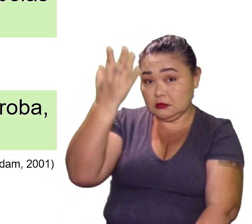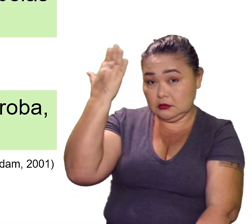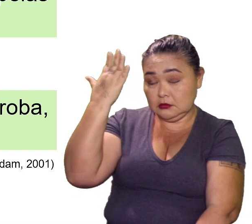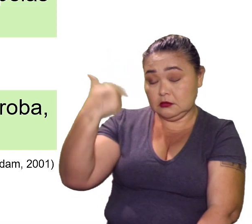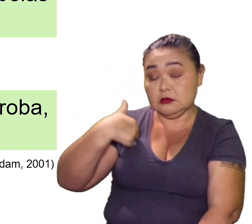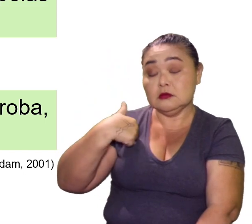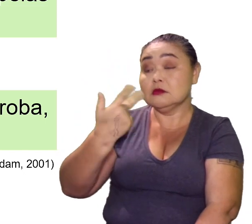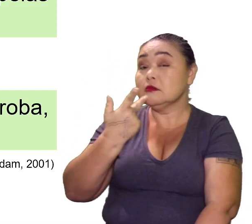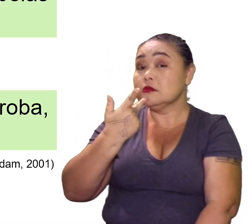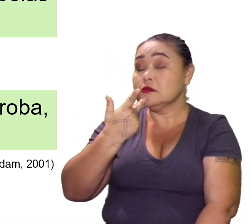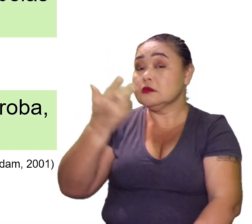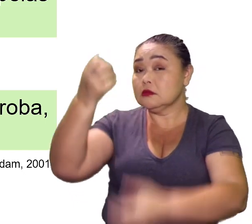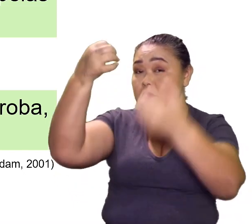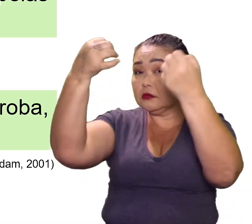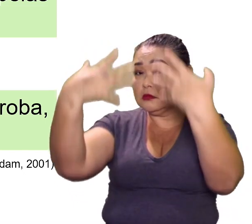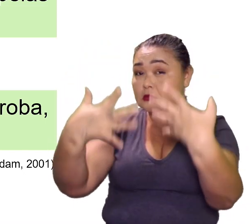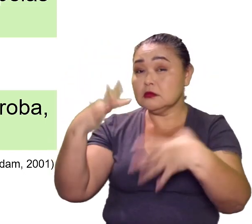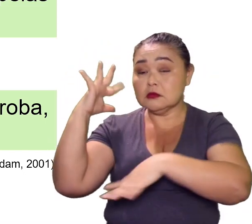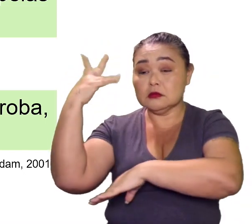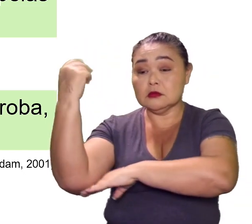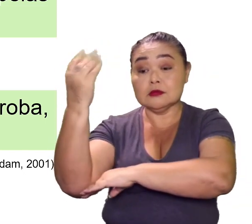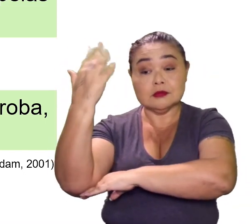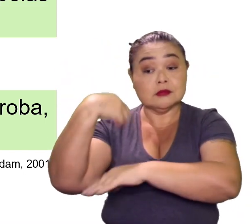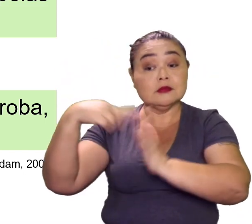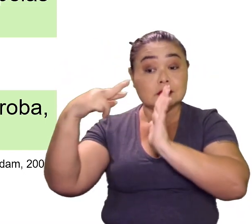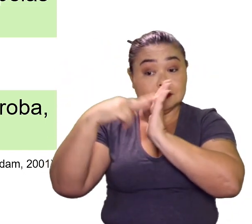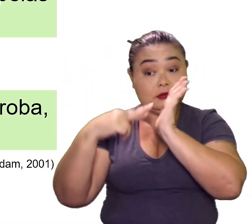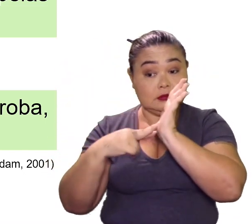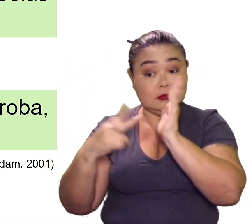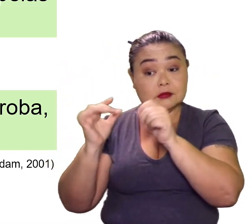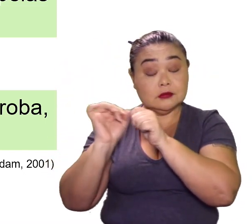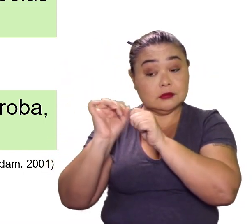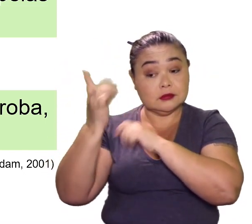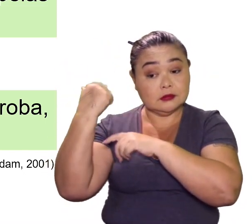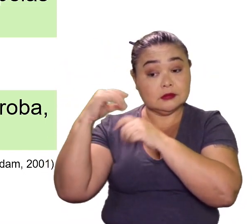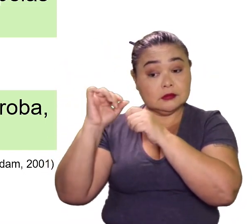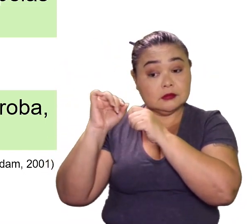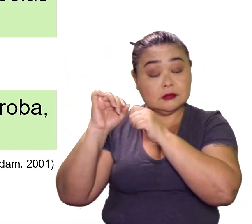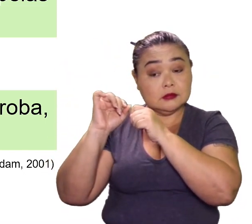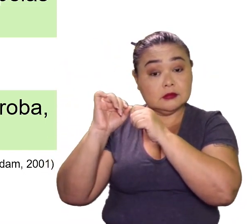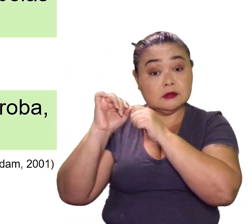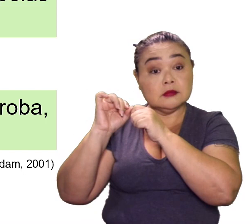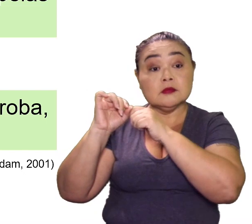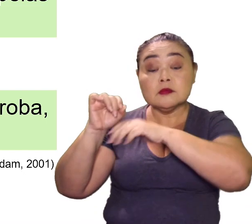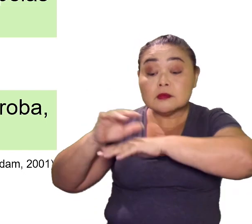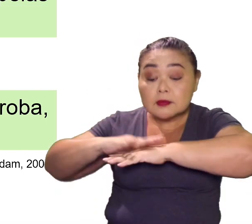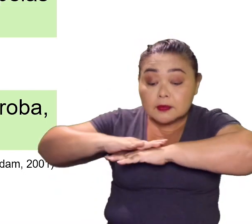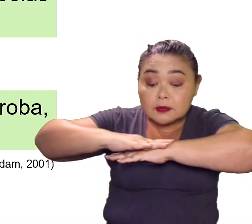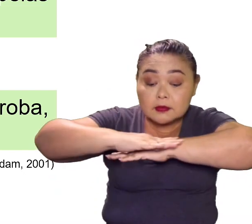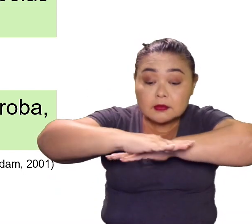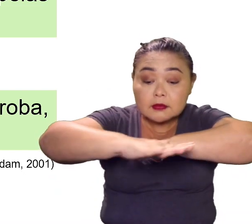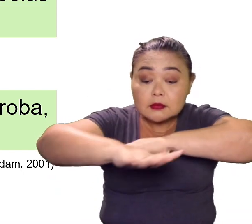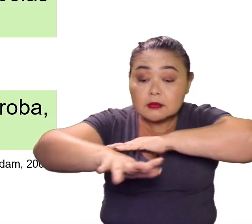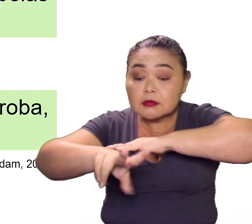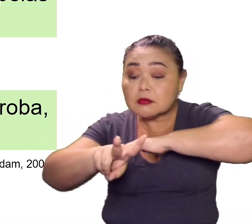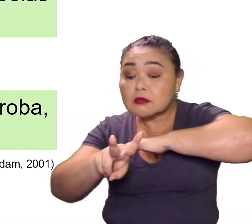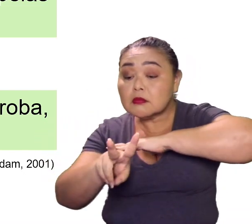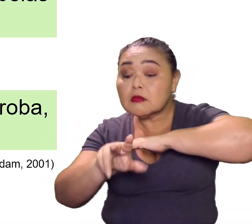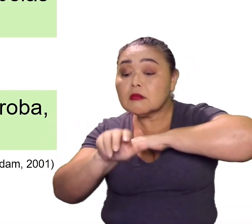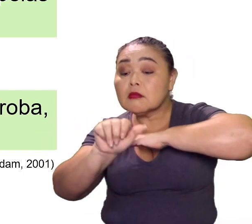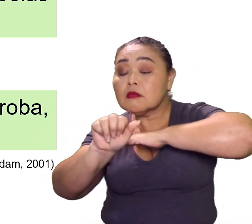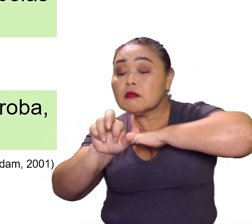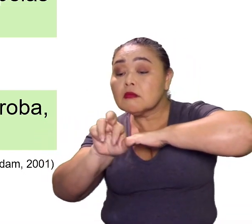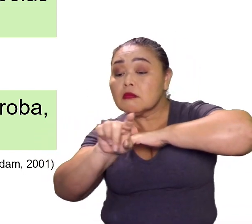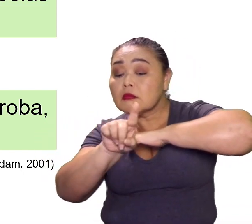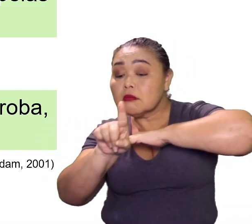sobre florestas, lá na vegetação de Rondônia. Aqui está falando sobre mata de várzea. O que é a